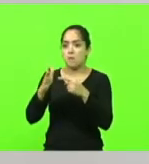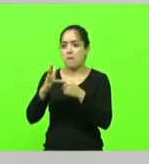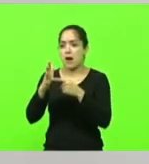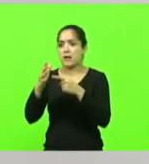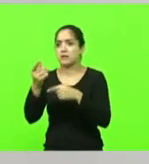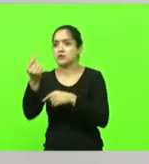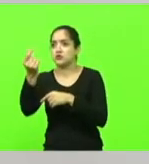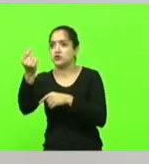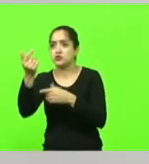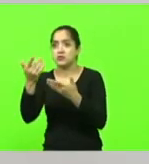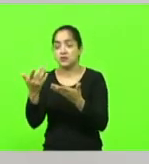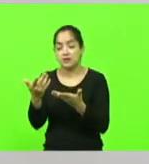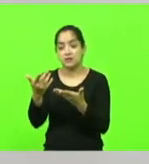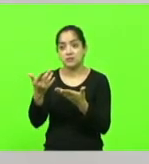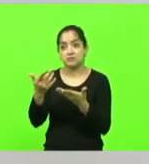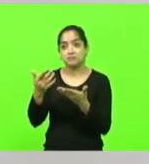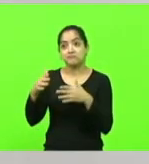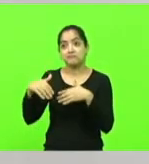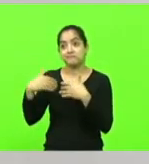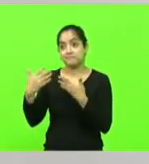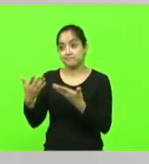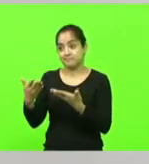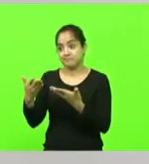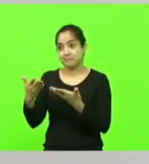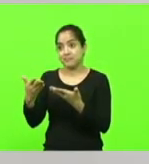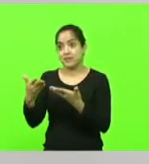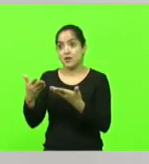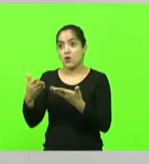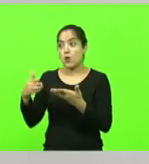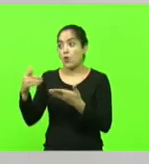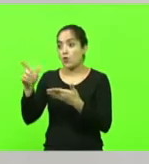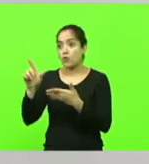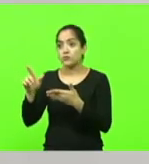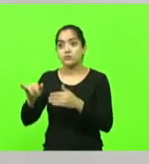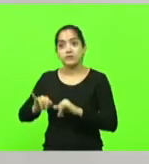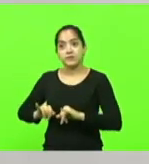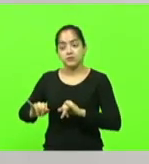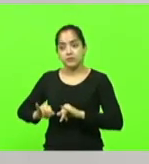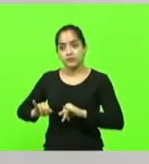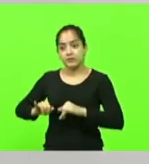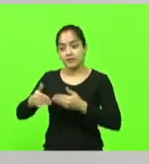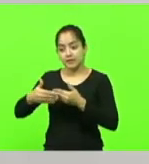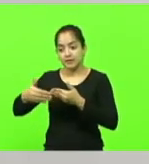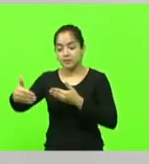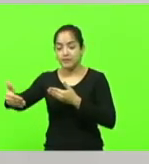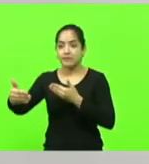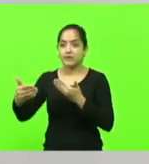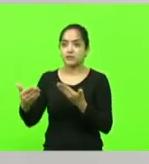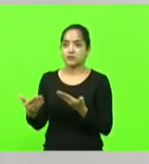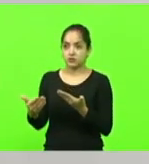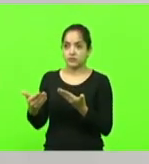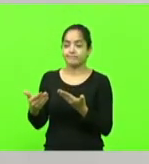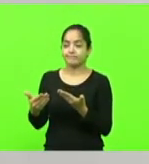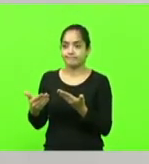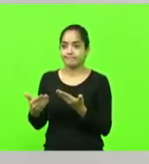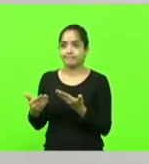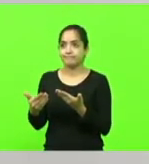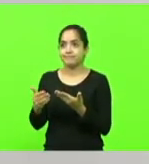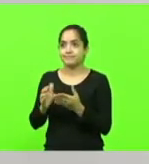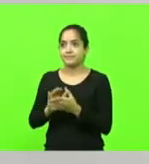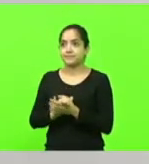vão dar um golpe em alguém. Alguém vai sofrer o golpe. Isso é certo, alguém vai sofrer o